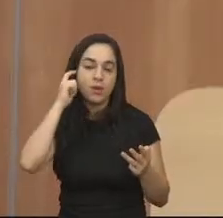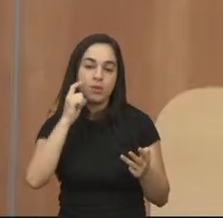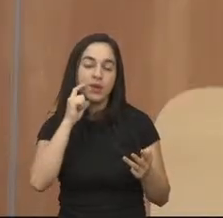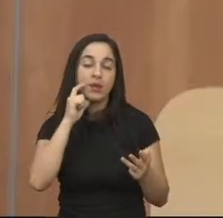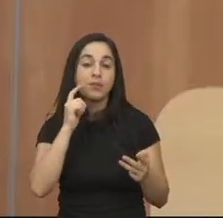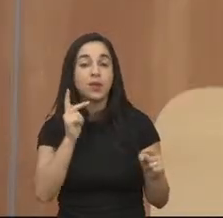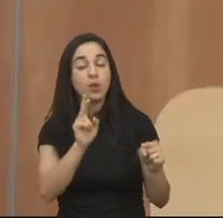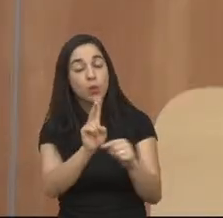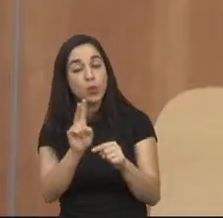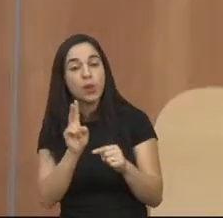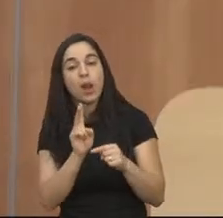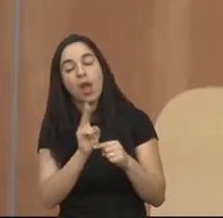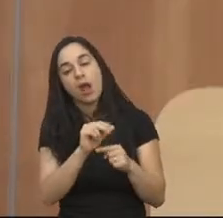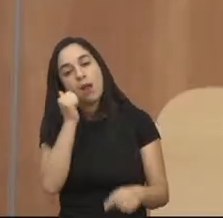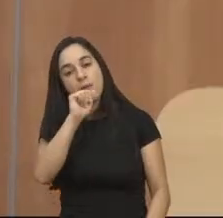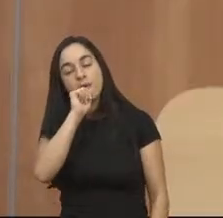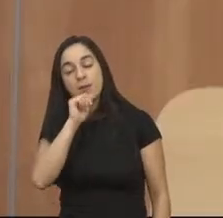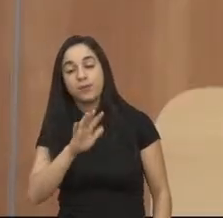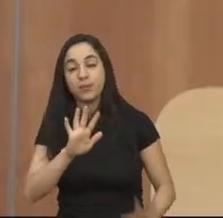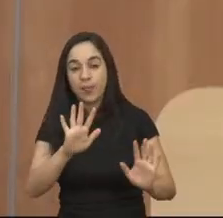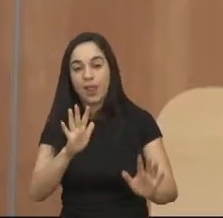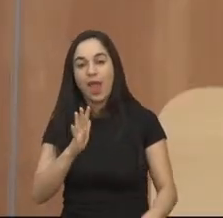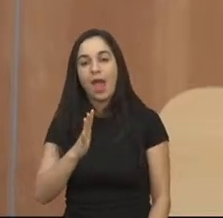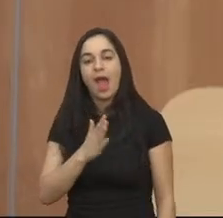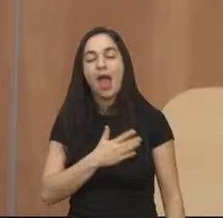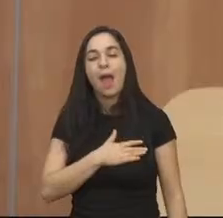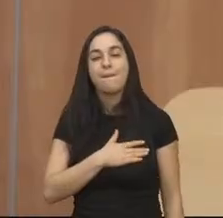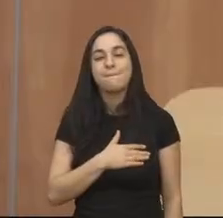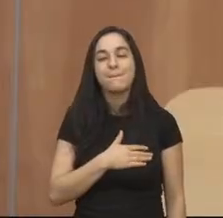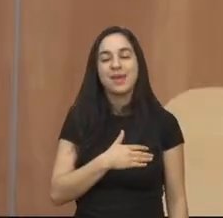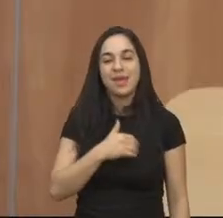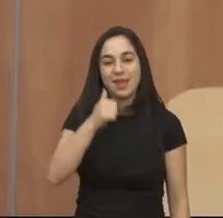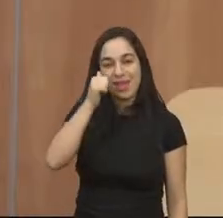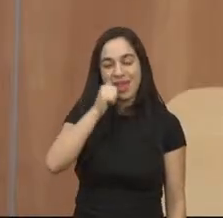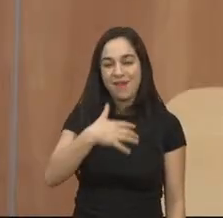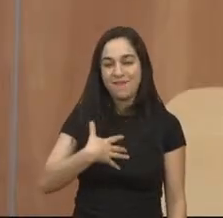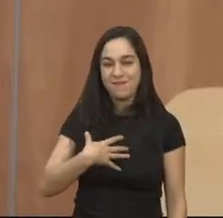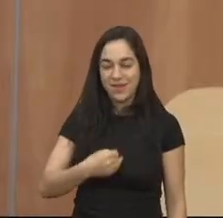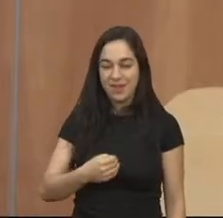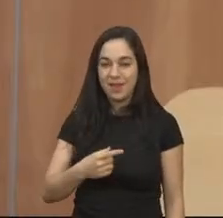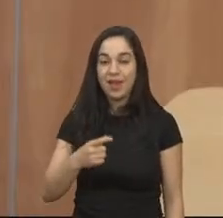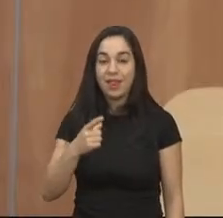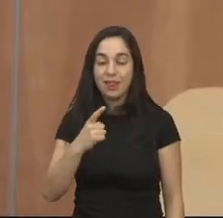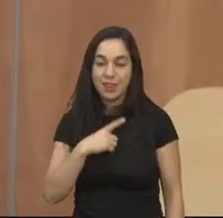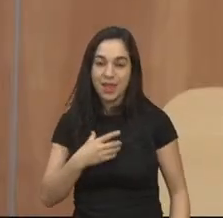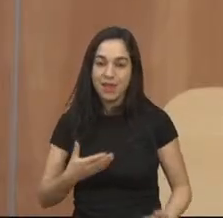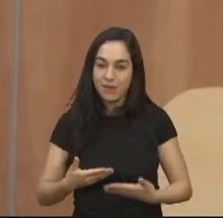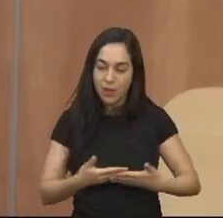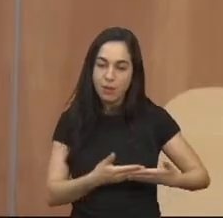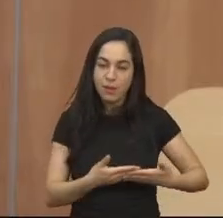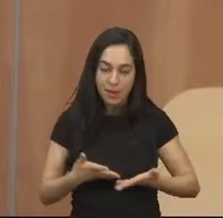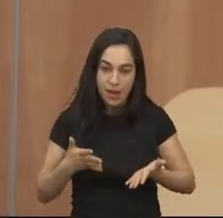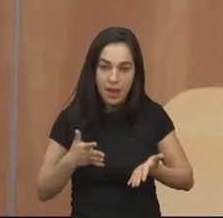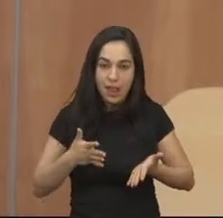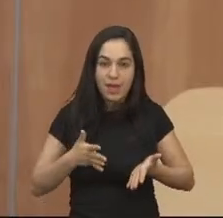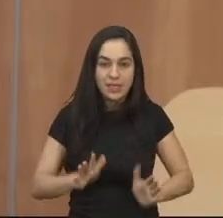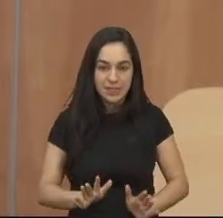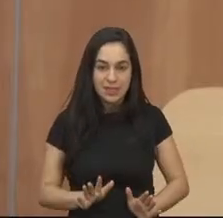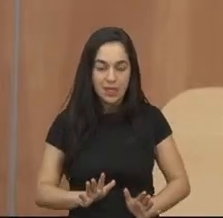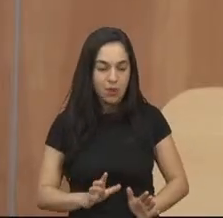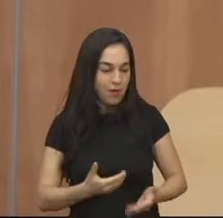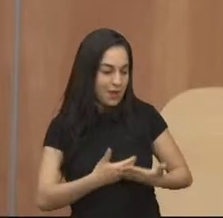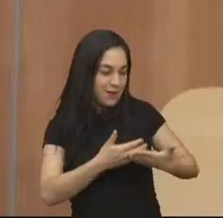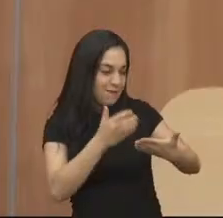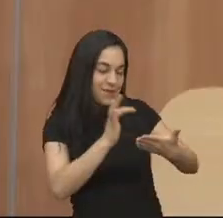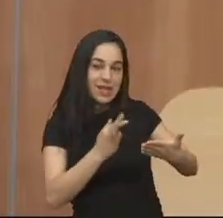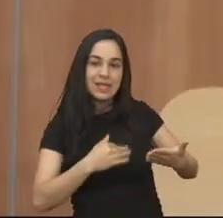é verdade, Maria Amélia, minha filha, quando foi mamãe, já sou avô, tinha uma mulher ao lado, que tinha acabado de seu